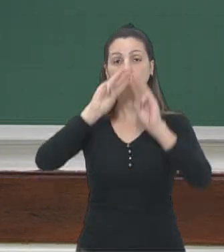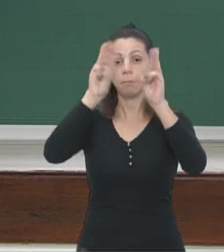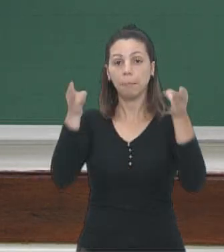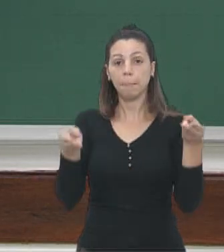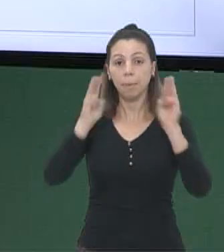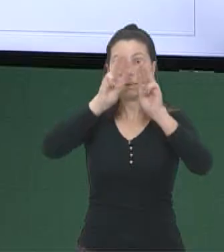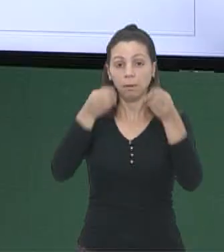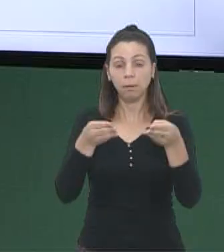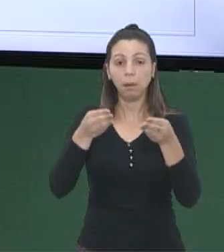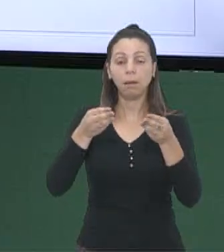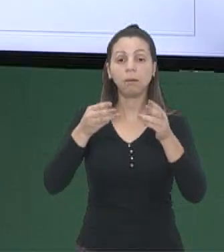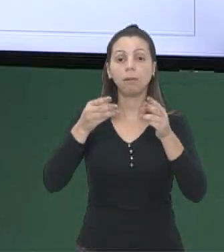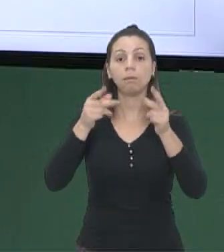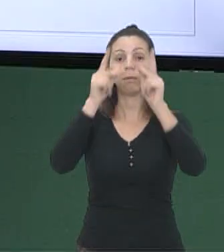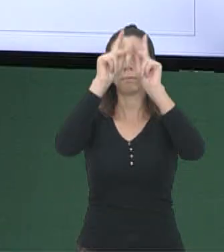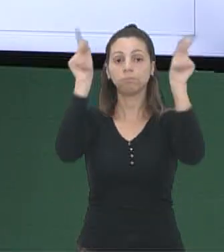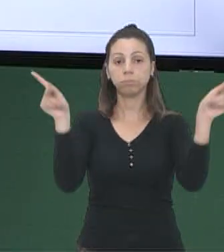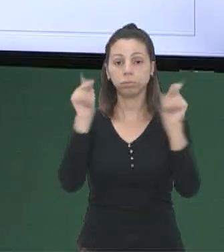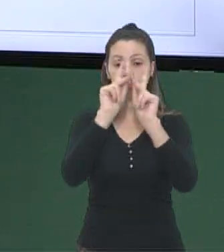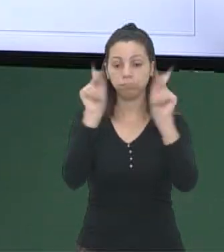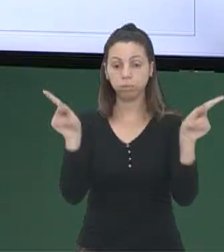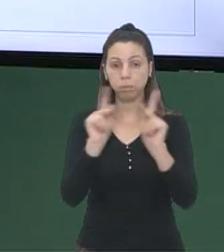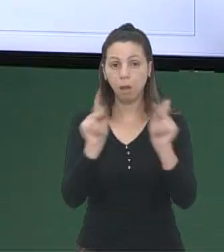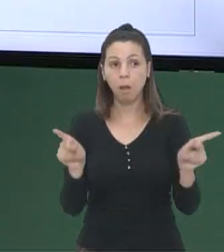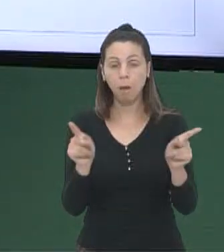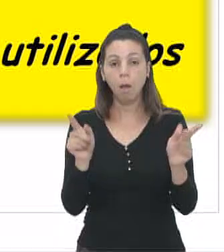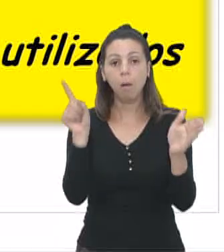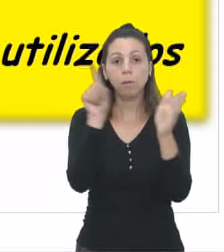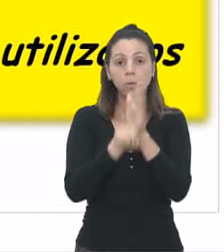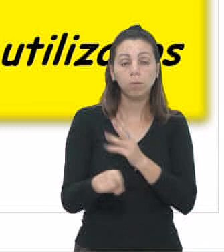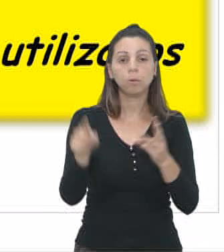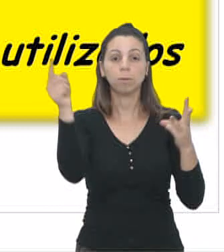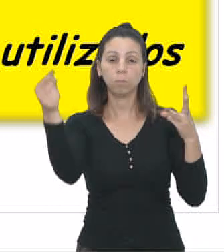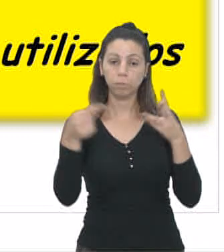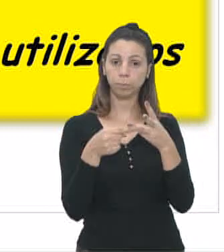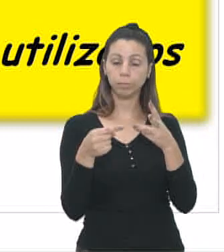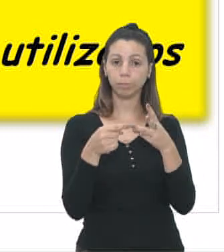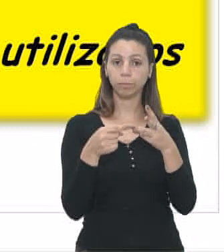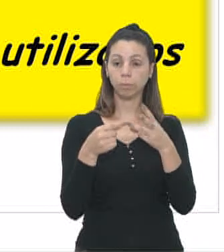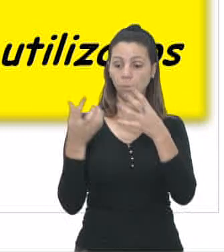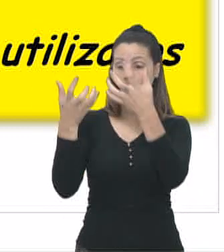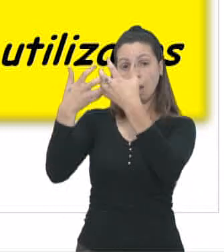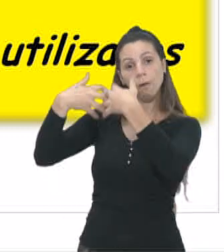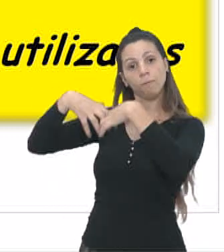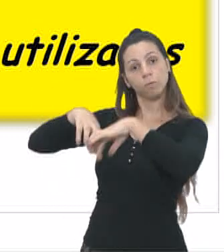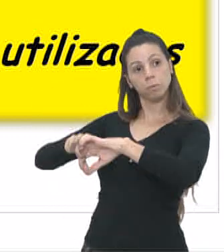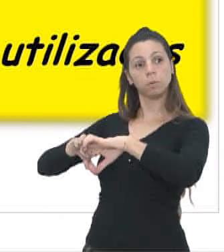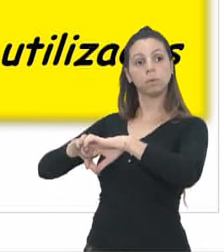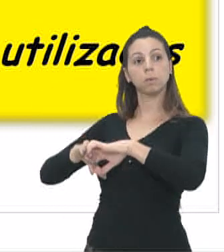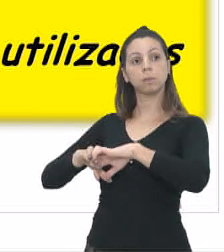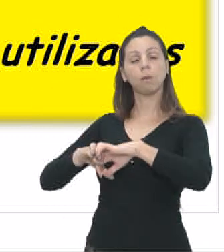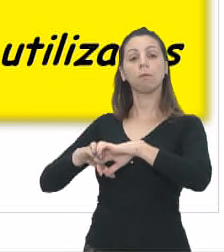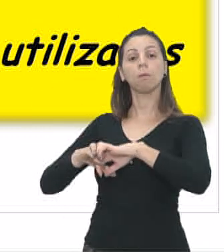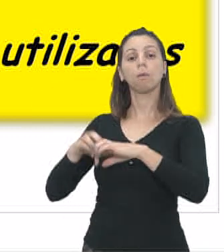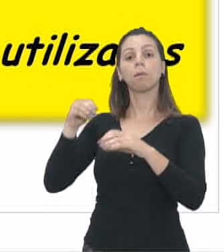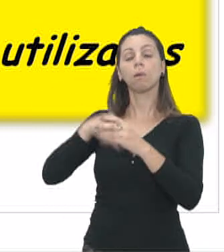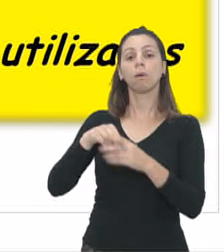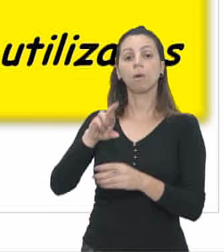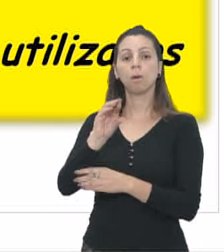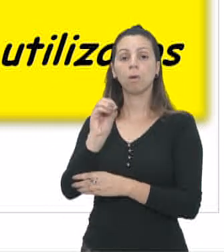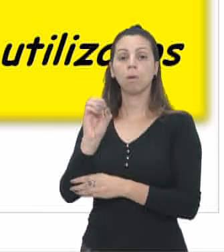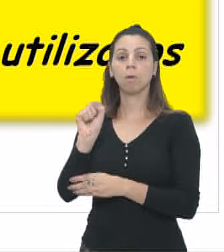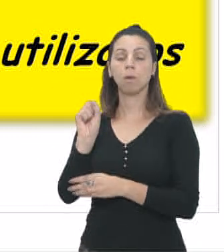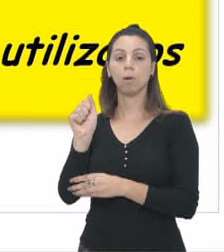nosso próximo quiz. Quiz de número 3, está lá na tela, acompanha. Qual é a função da rosa dos ventos em um mapa? Possibilitar a